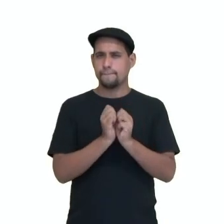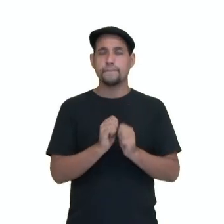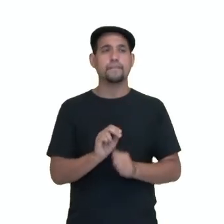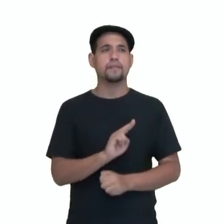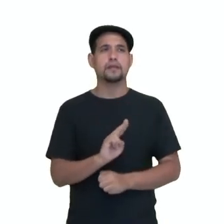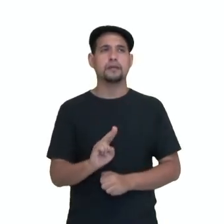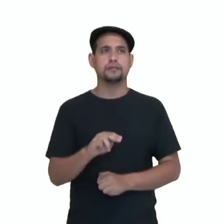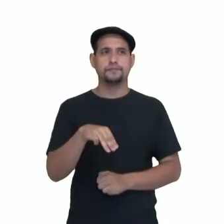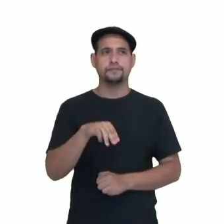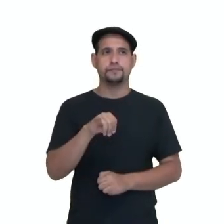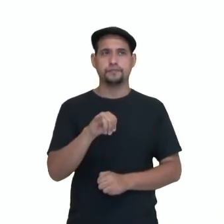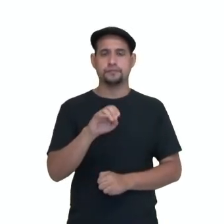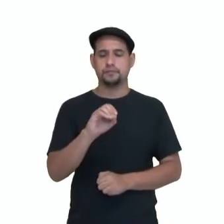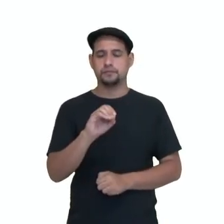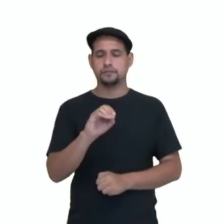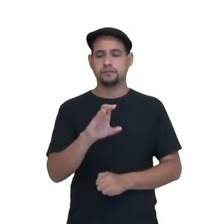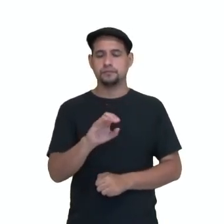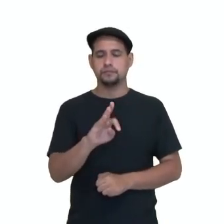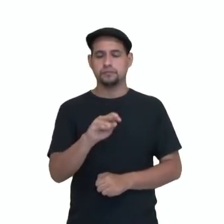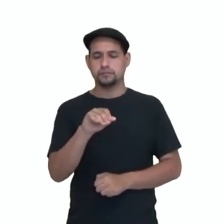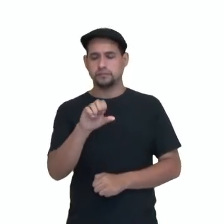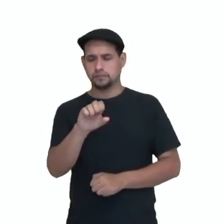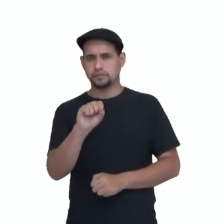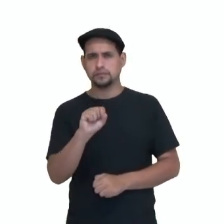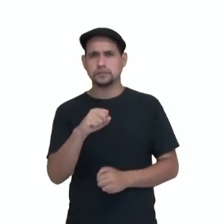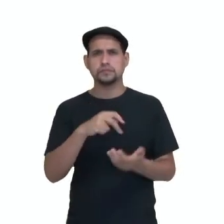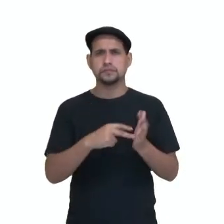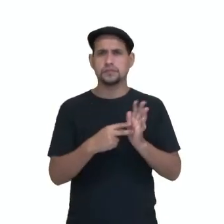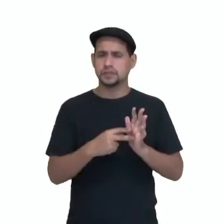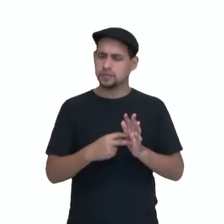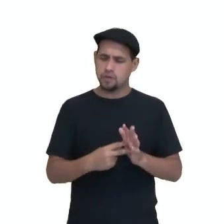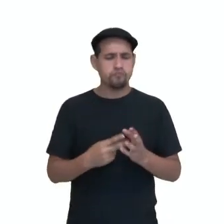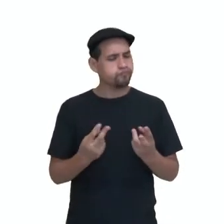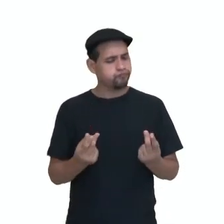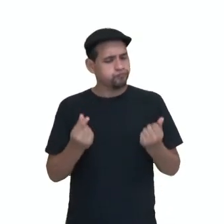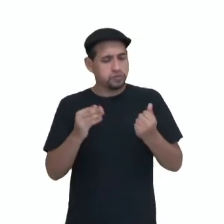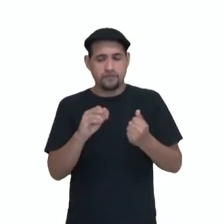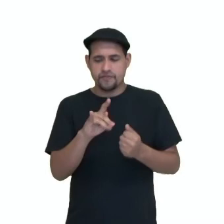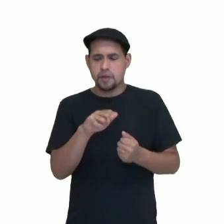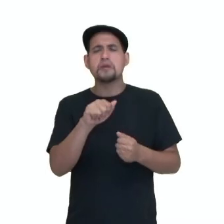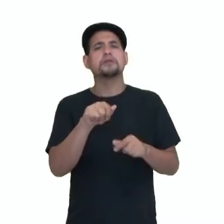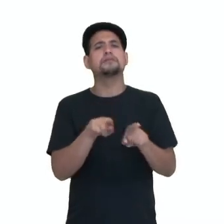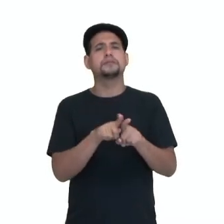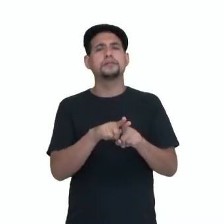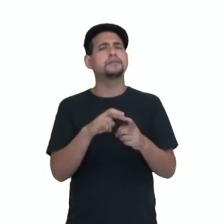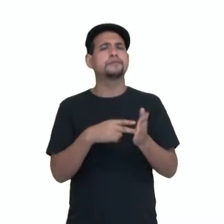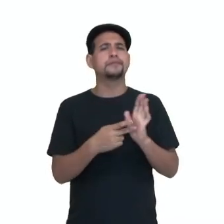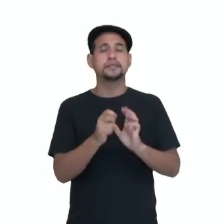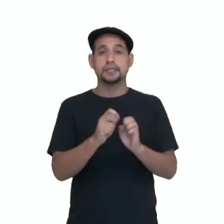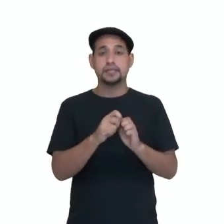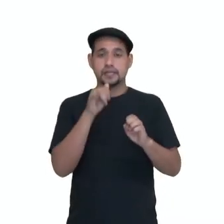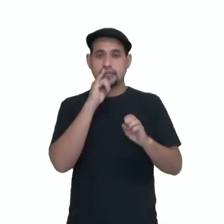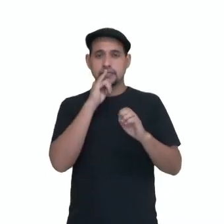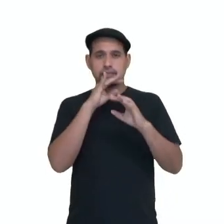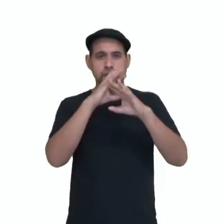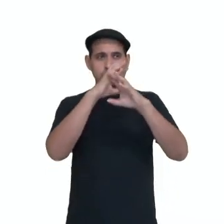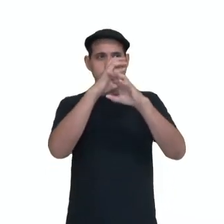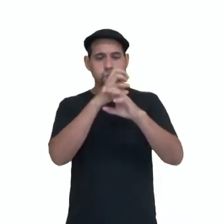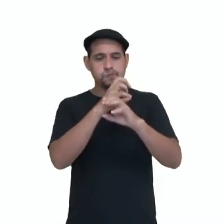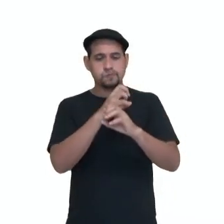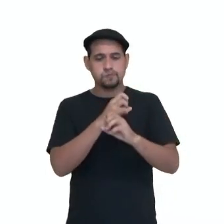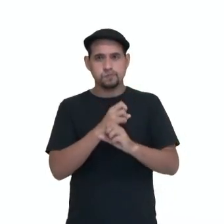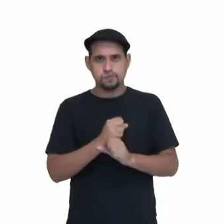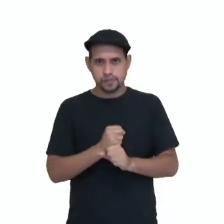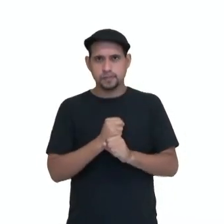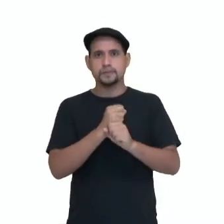de miócitos. O citoplasma é rico em fibras e proteínas. E ele, quando ele vai se contrair, ele vai fazer esse movimento.